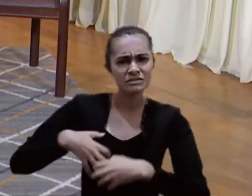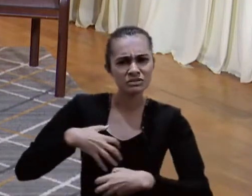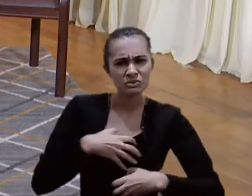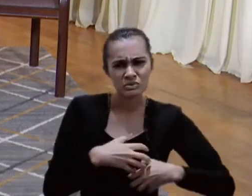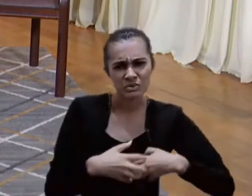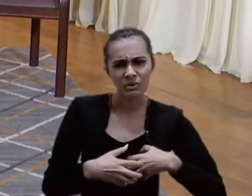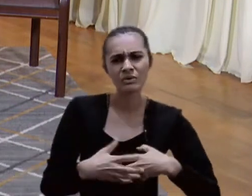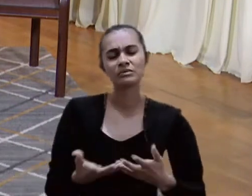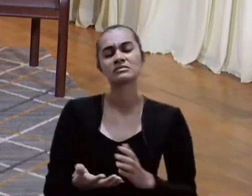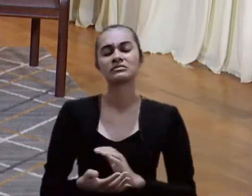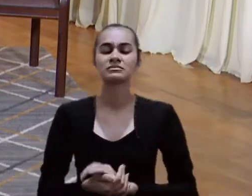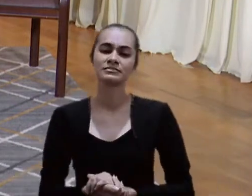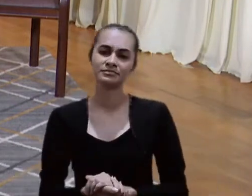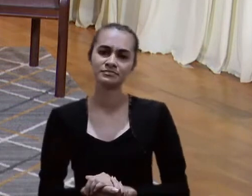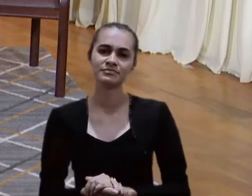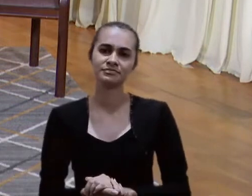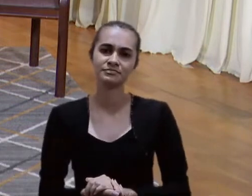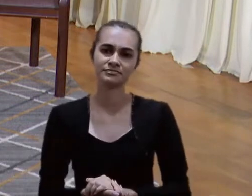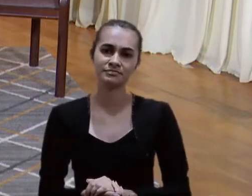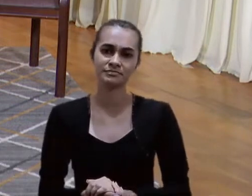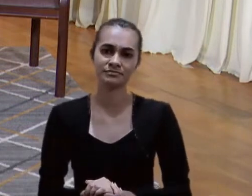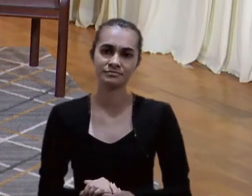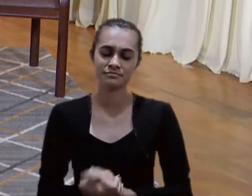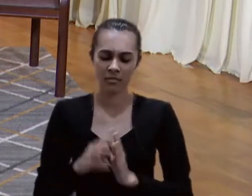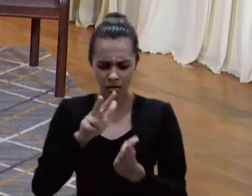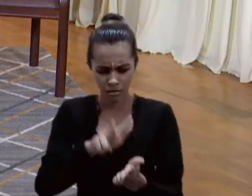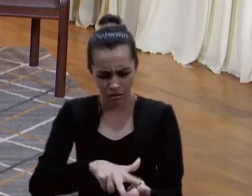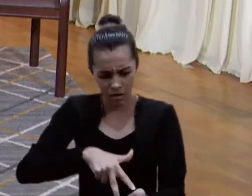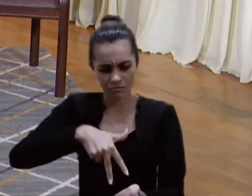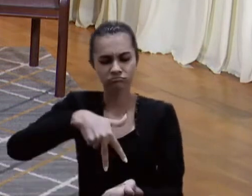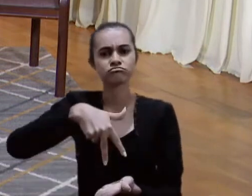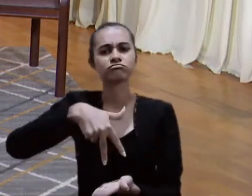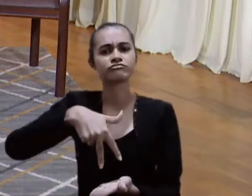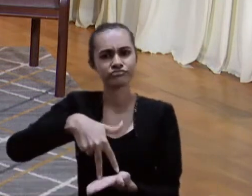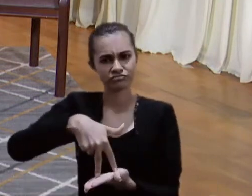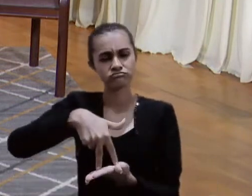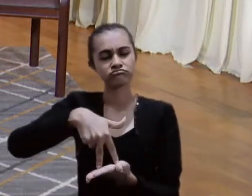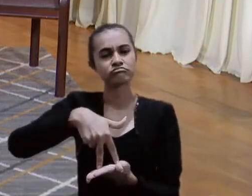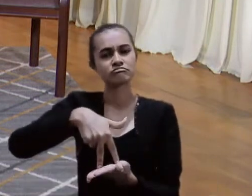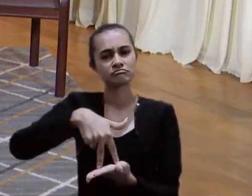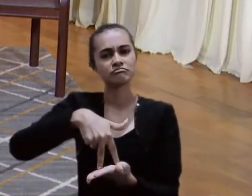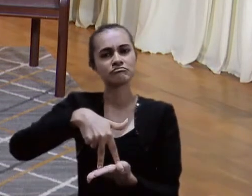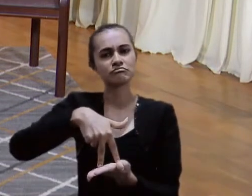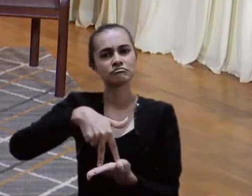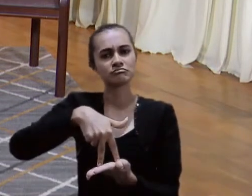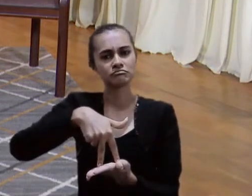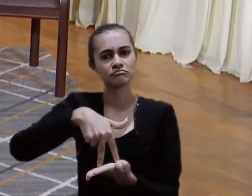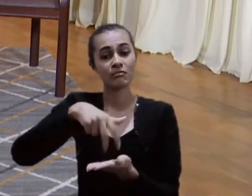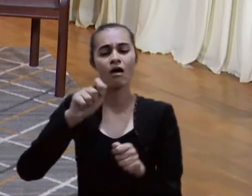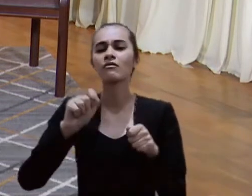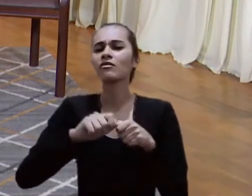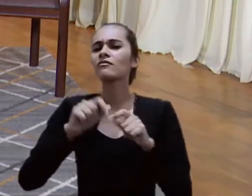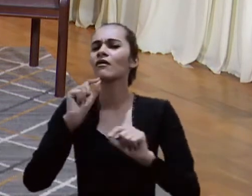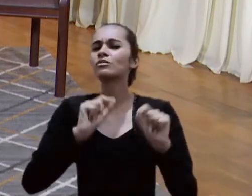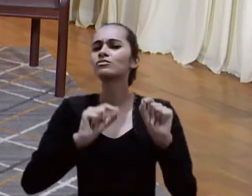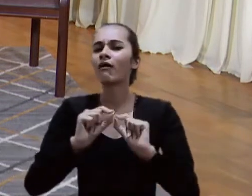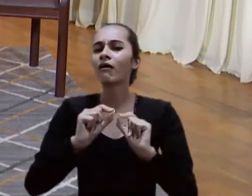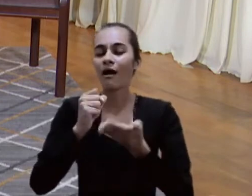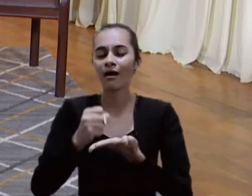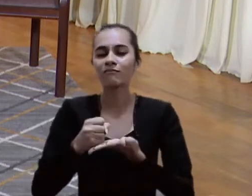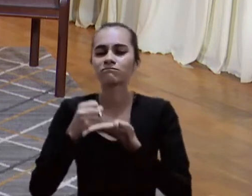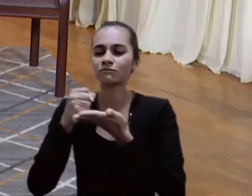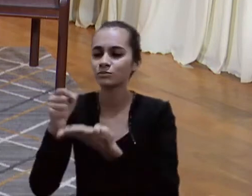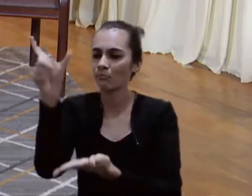de Deus, levantem-se e ajudem a quem está em necessidade.